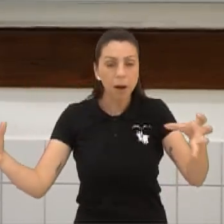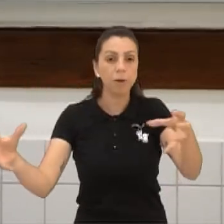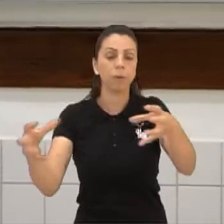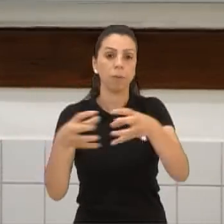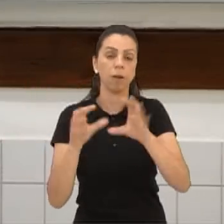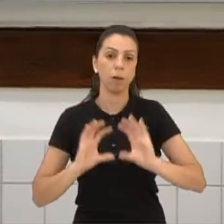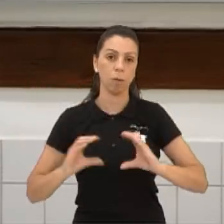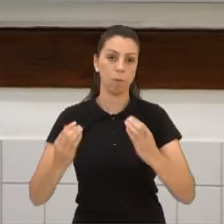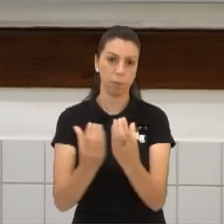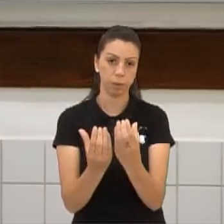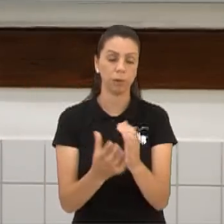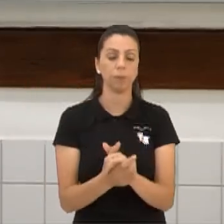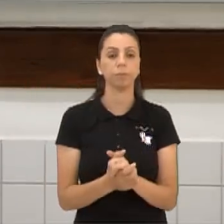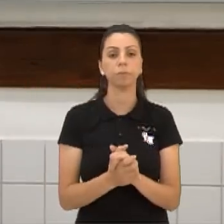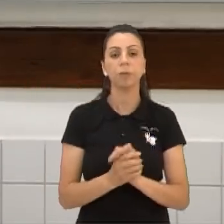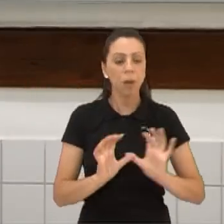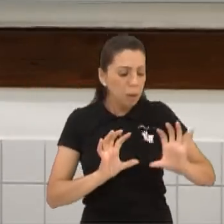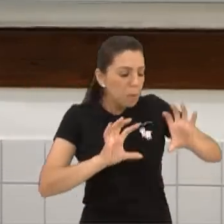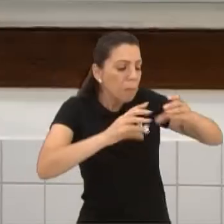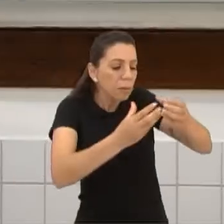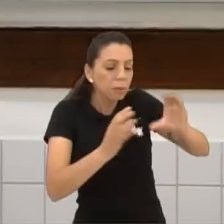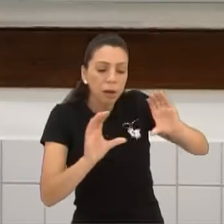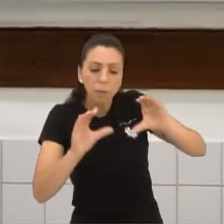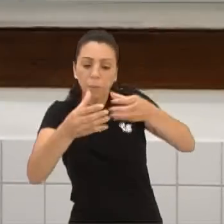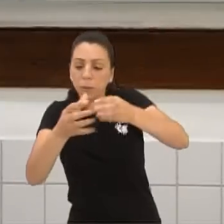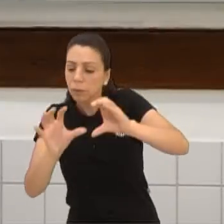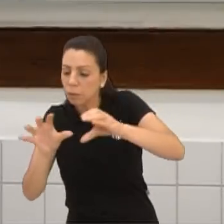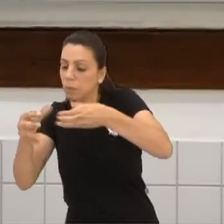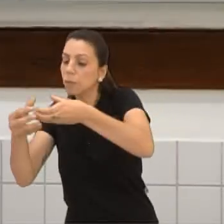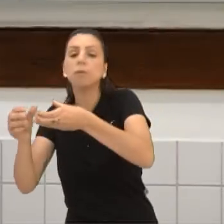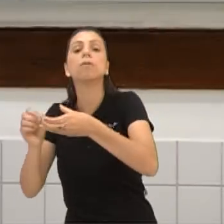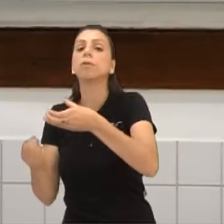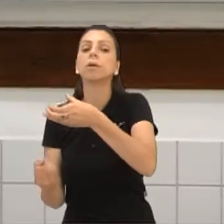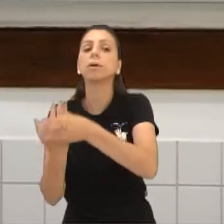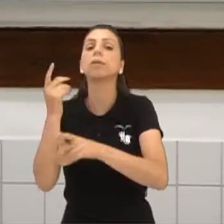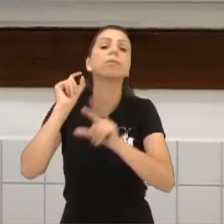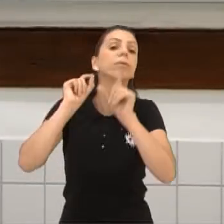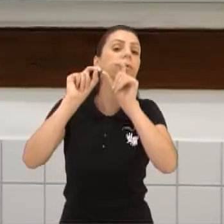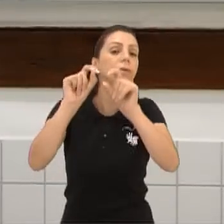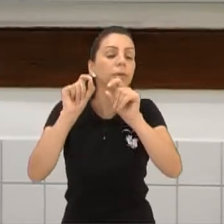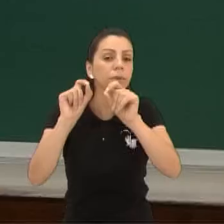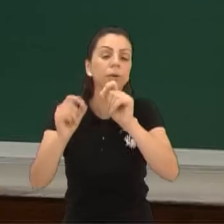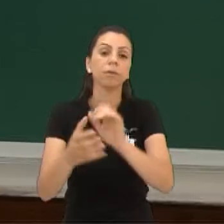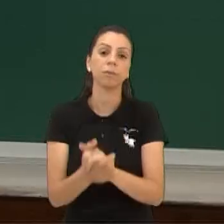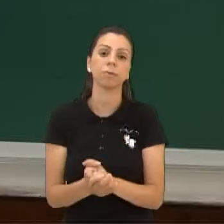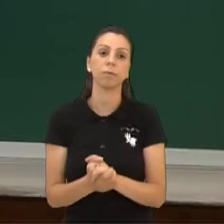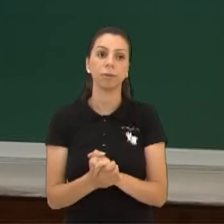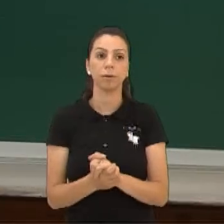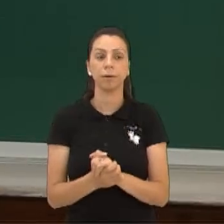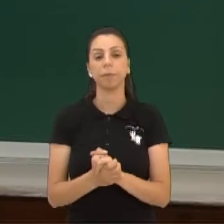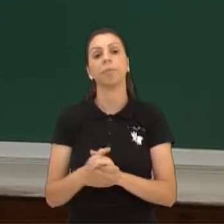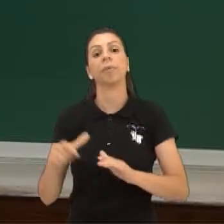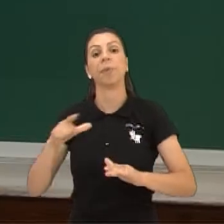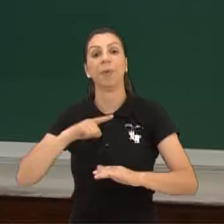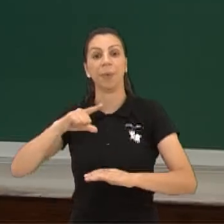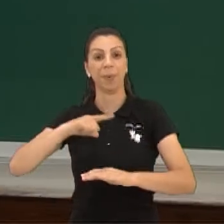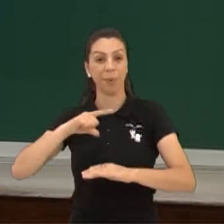comunidades? O que elas vão formar? Gente, as diversas comunidades vão formar um